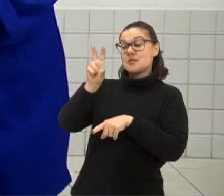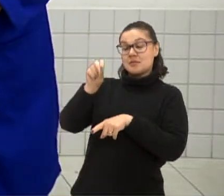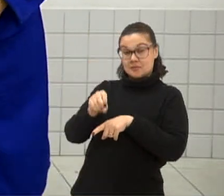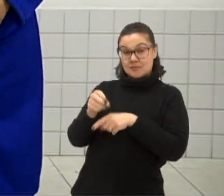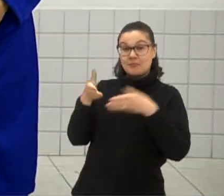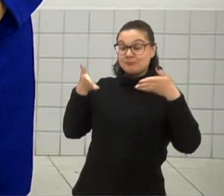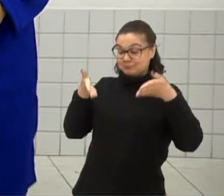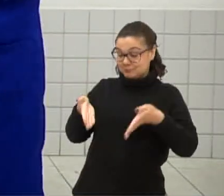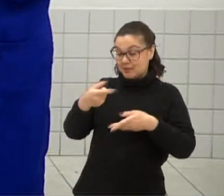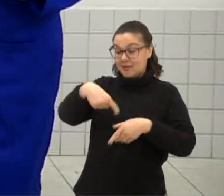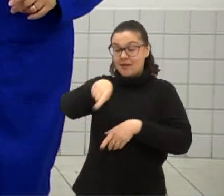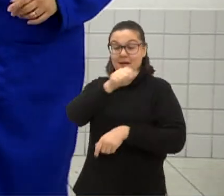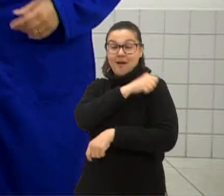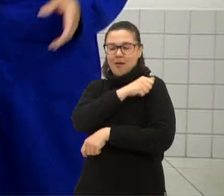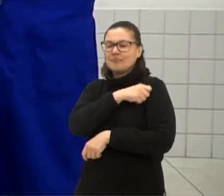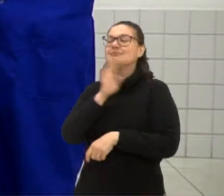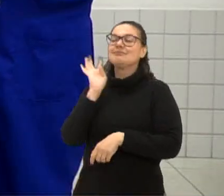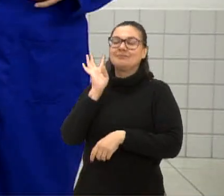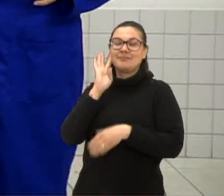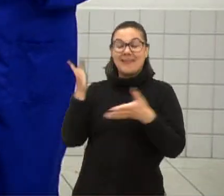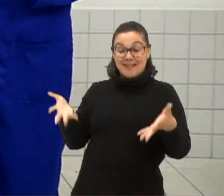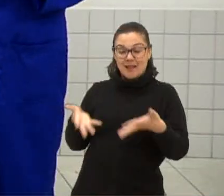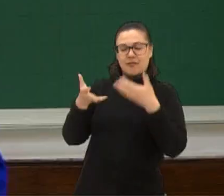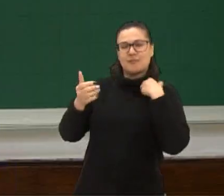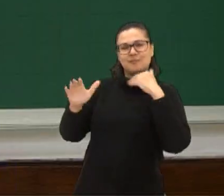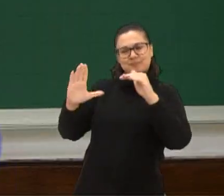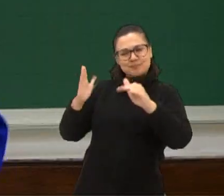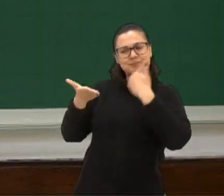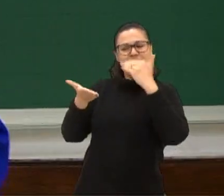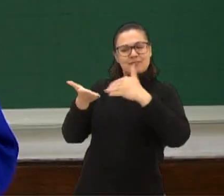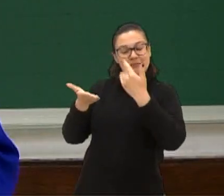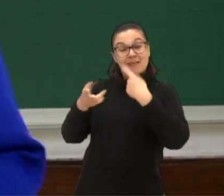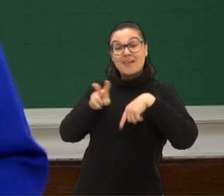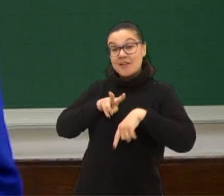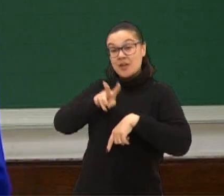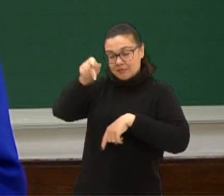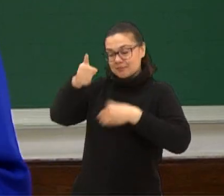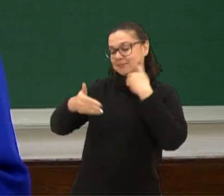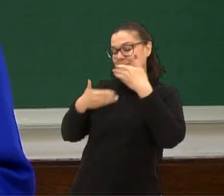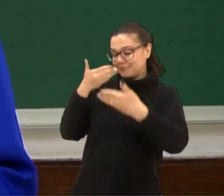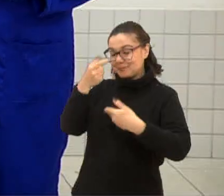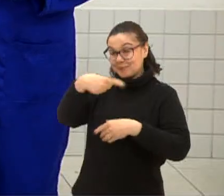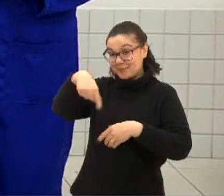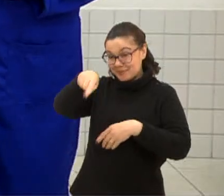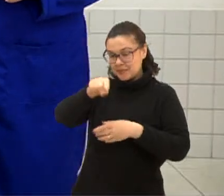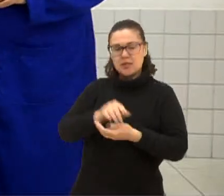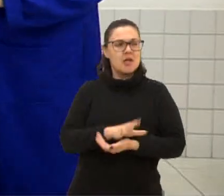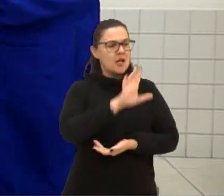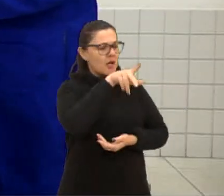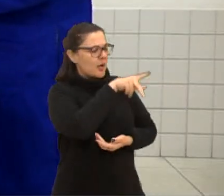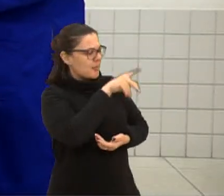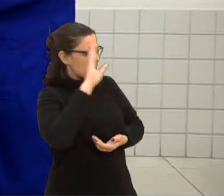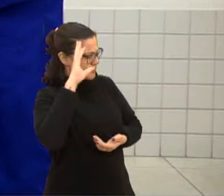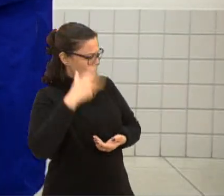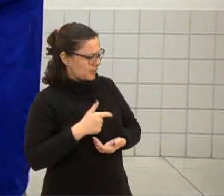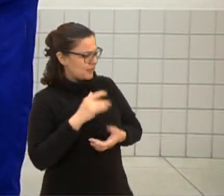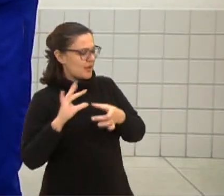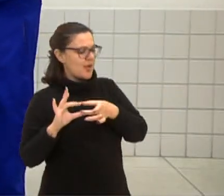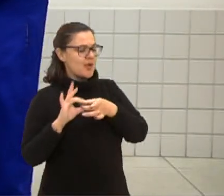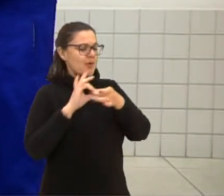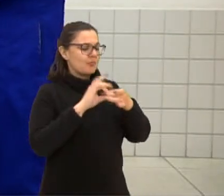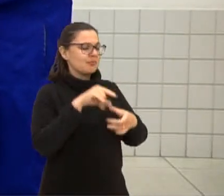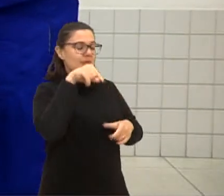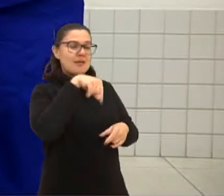aqui presente na aula, né? Muito legal, gente. Continuem mandando um recadinho e a gente vai falando aí com vocês. Professora Rutineia, e no contexto